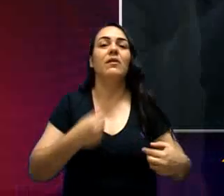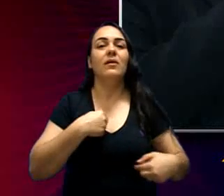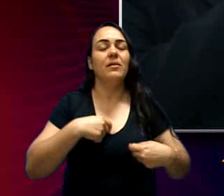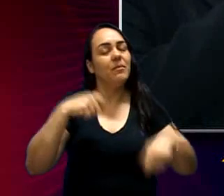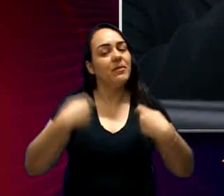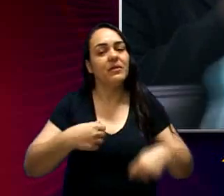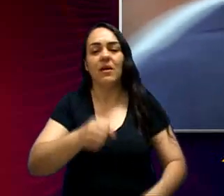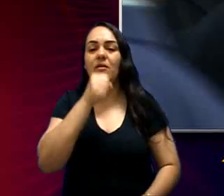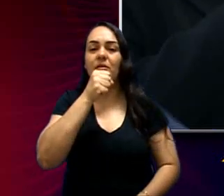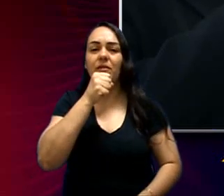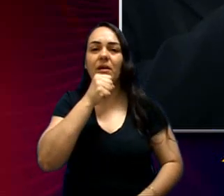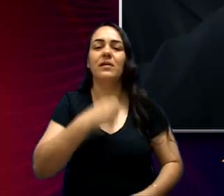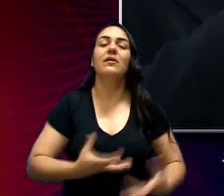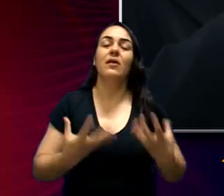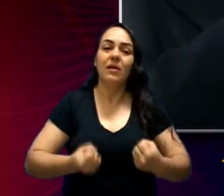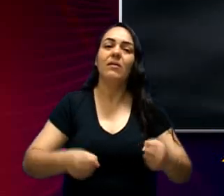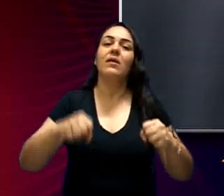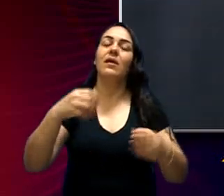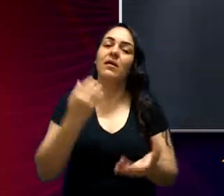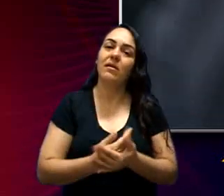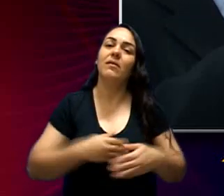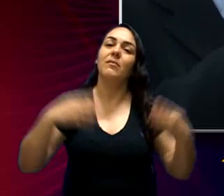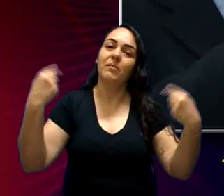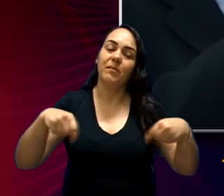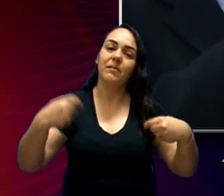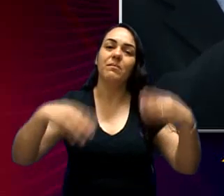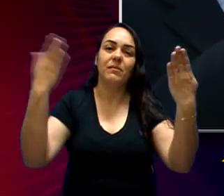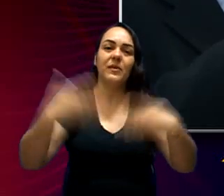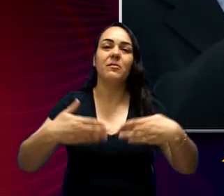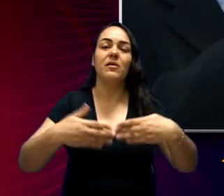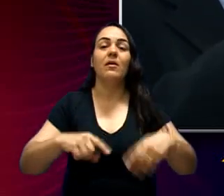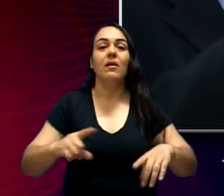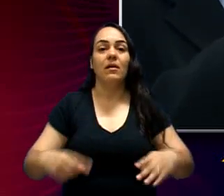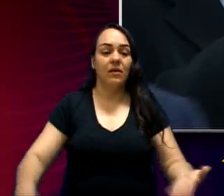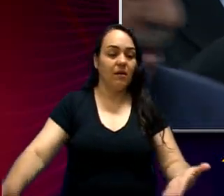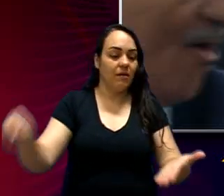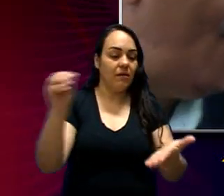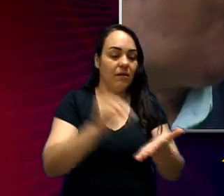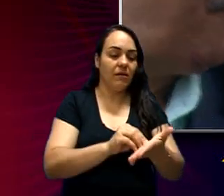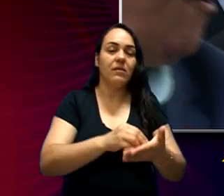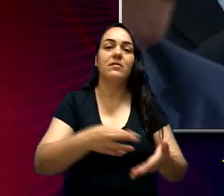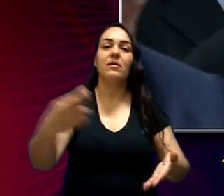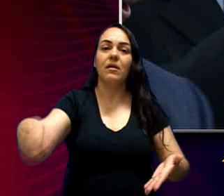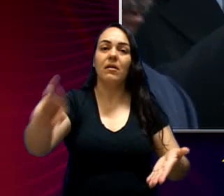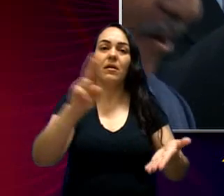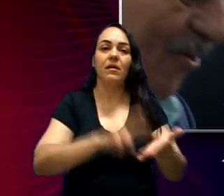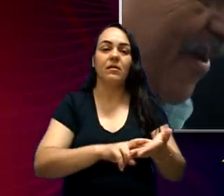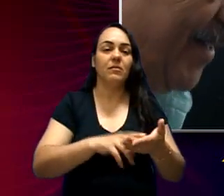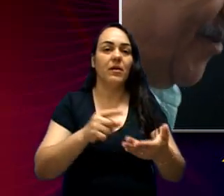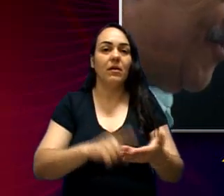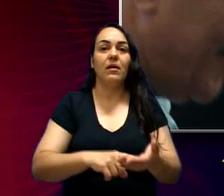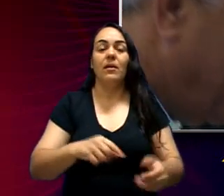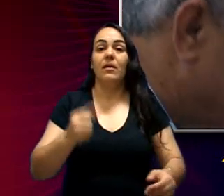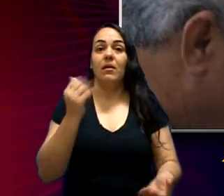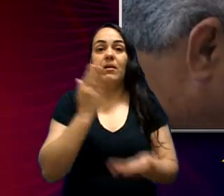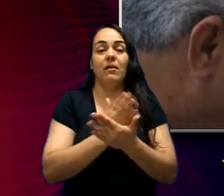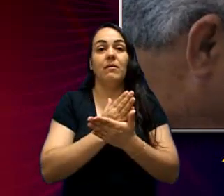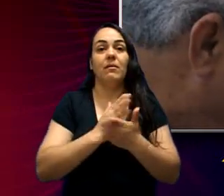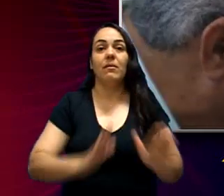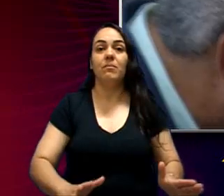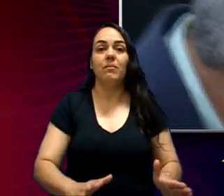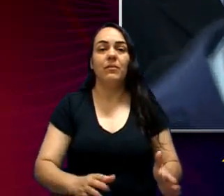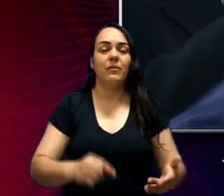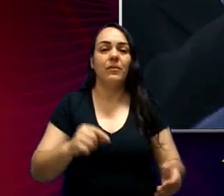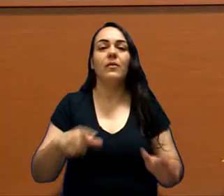pegando o microfone, acelerando para aprovar isso daí. E aí você recebe isso aqui. Como que se veta um projeto que é do próprio... Eu veto,